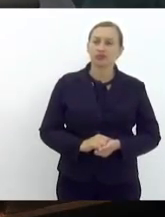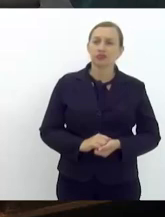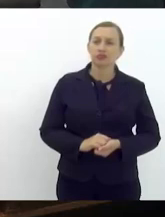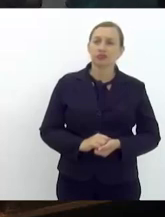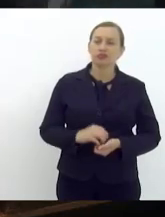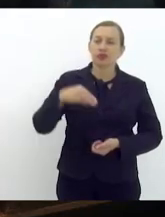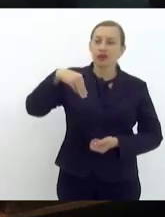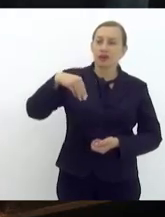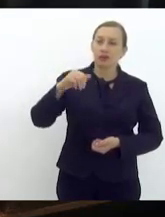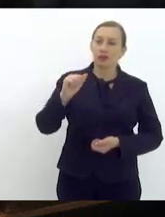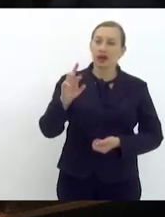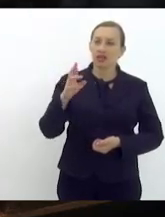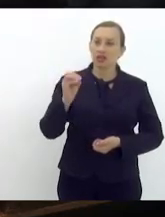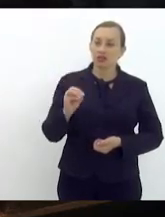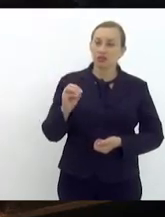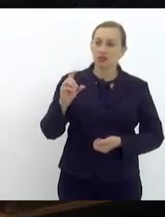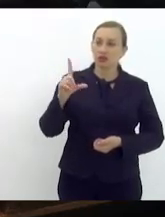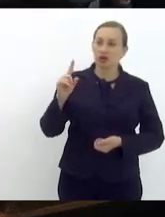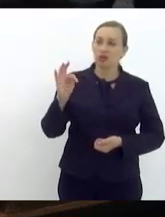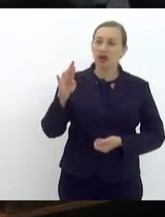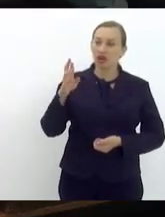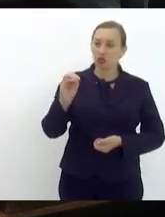Deputado Márcio Glauberto.